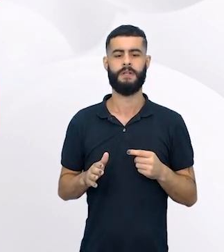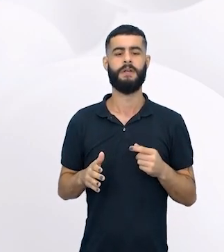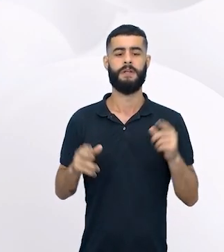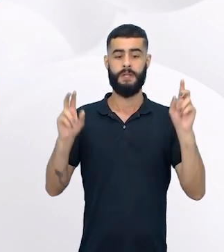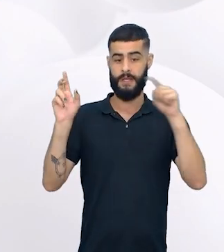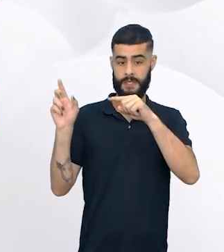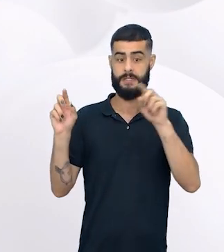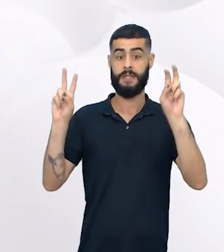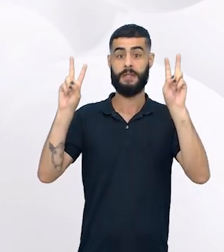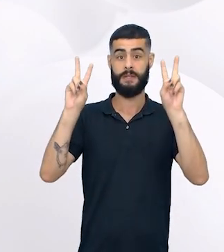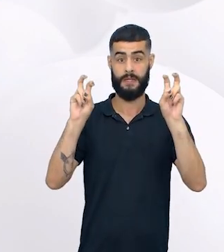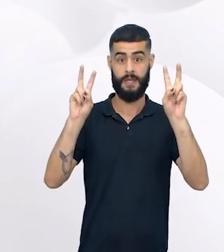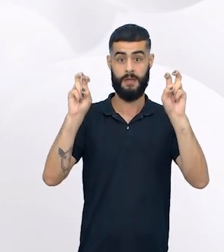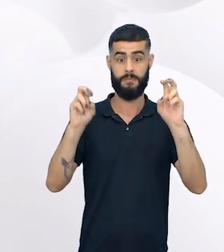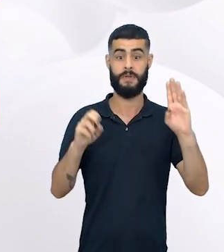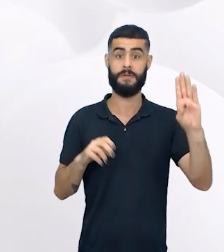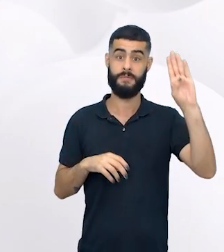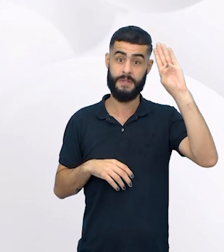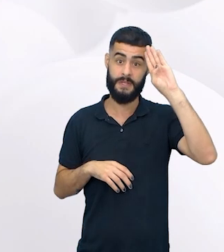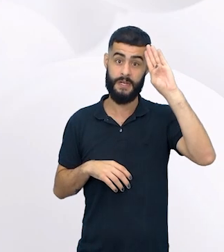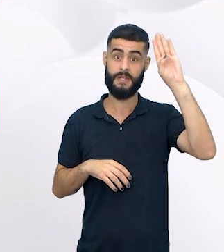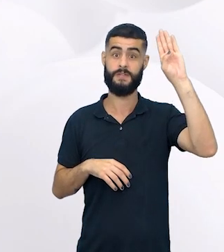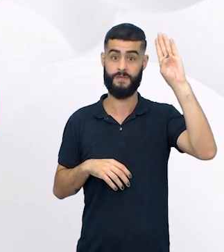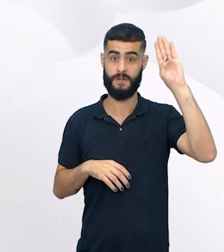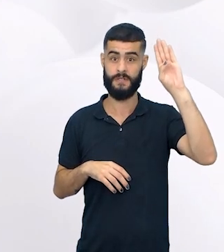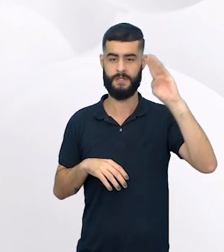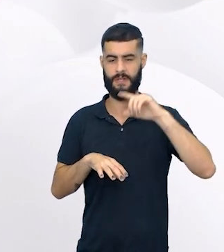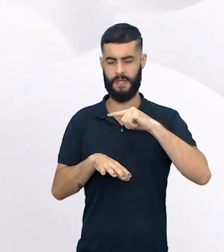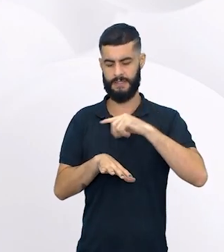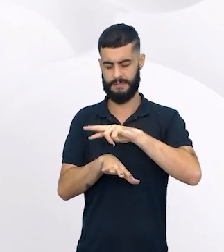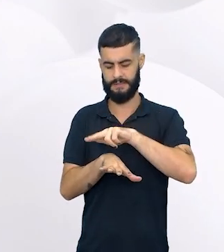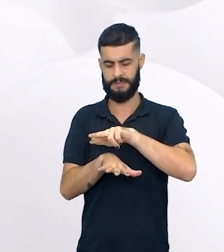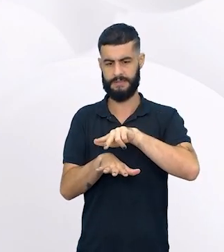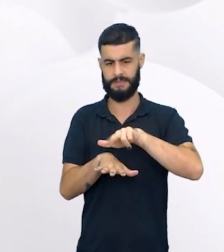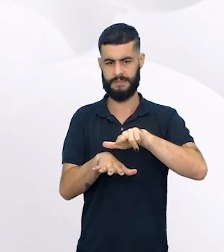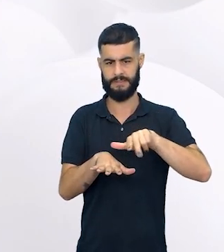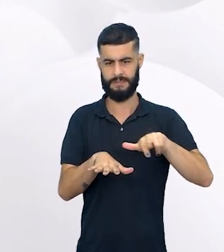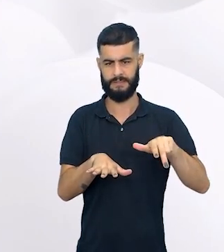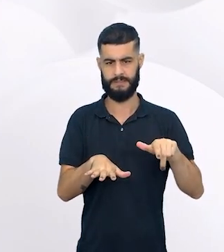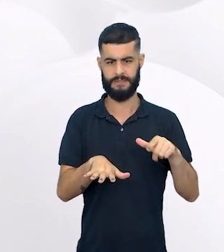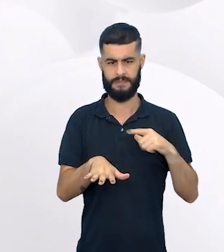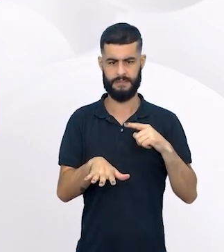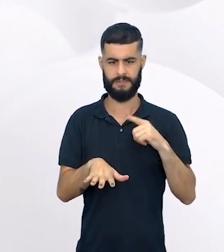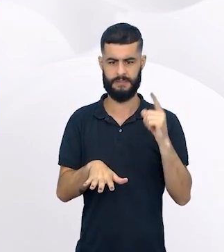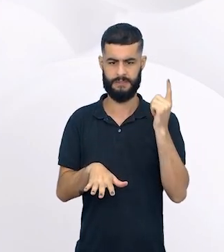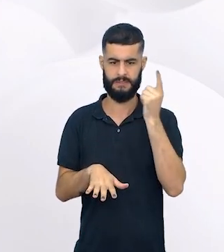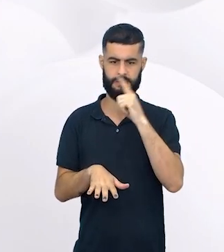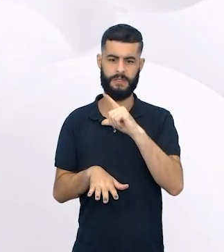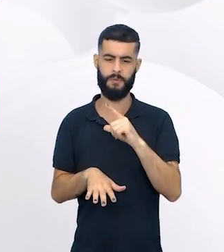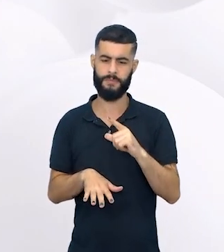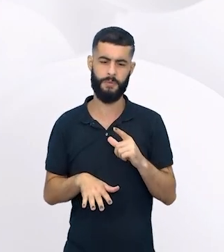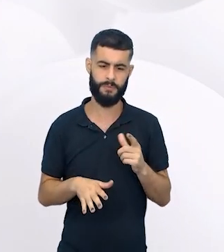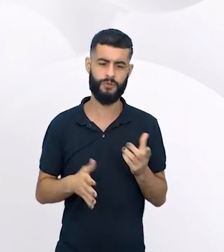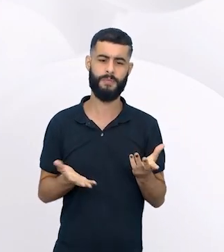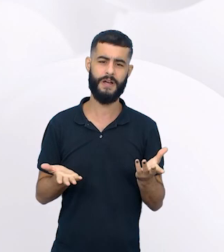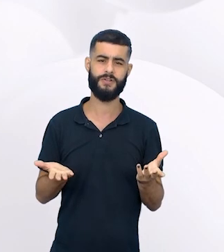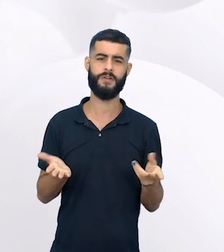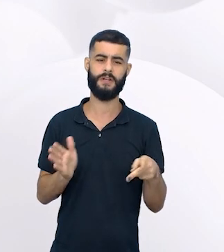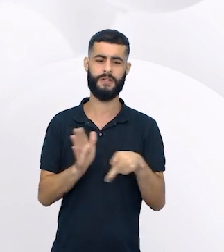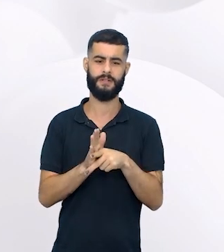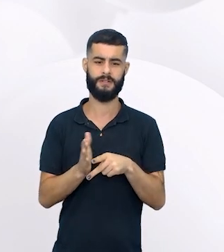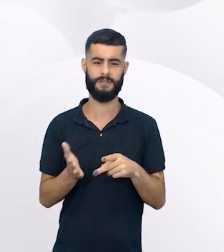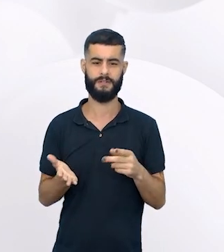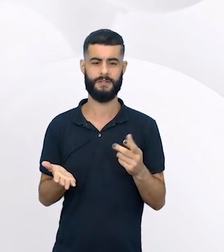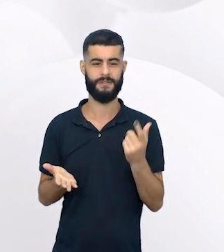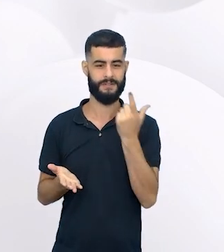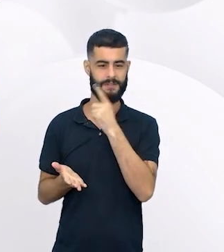temas transversais que consta lá nos PCNs da década de 1990 e agora, né, os